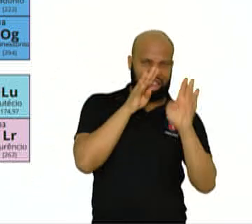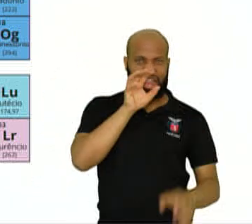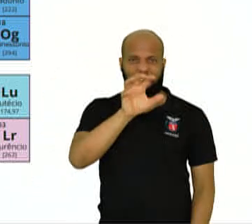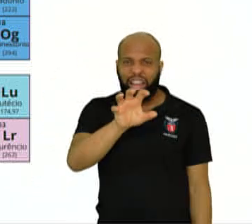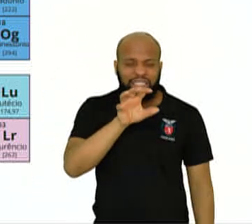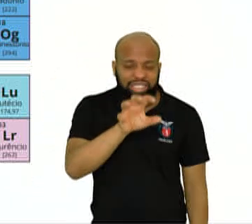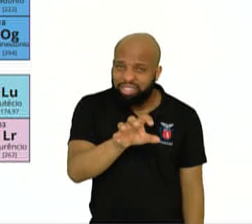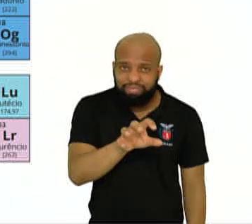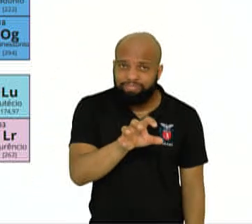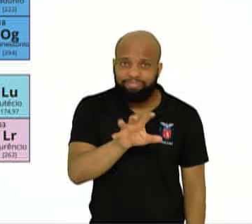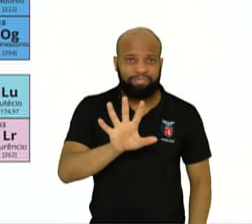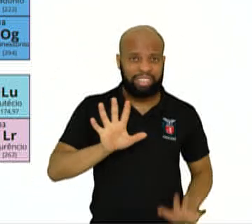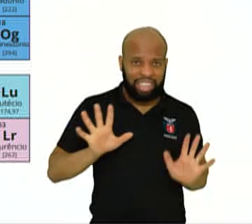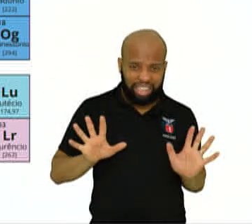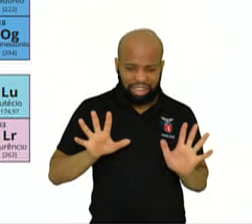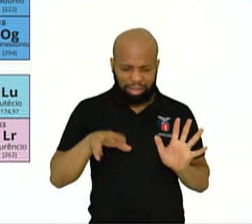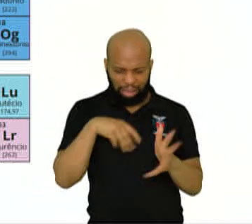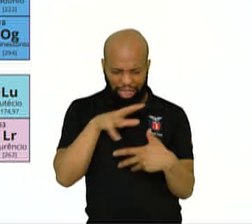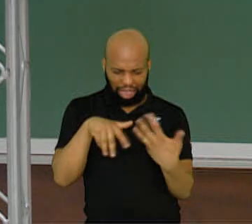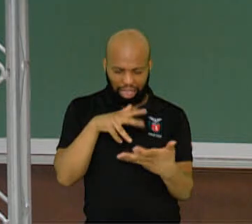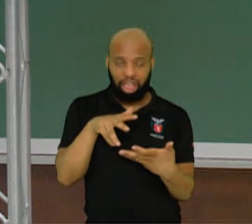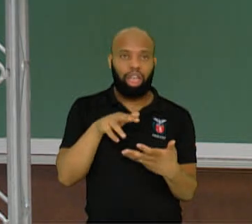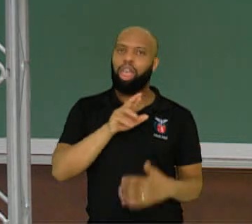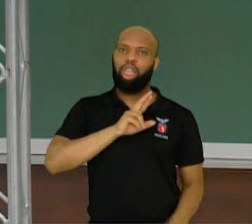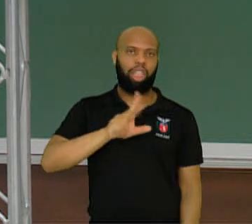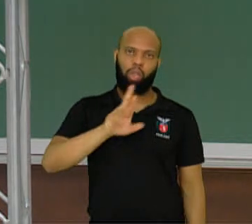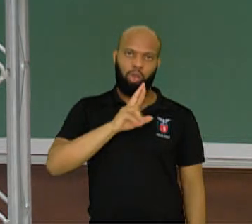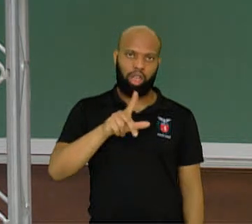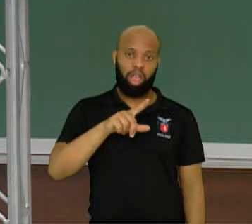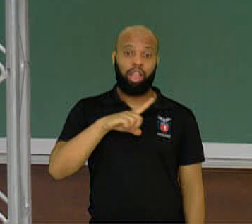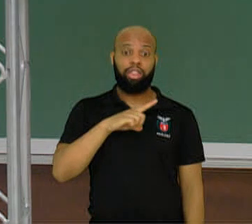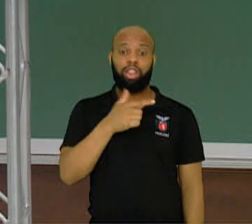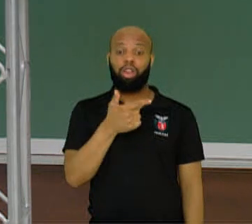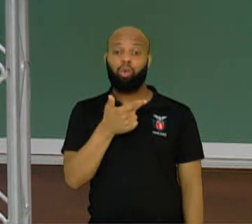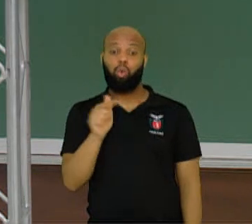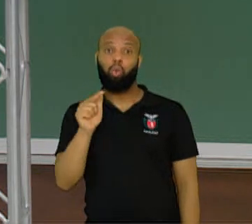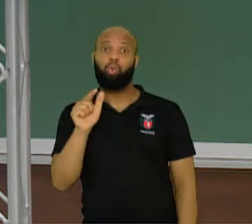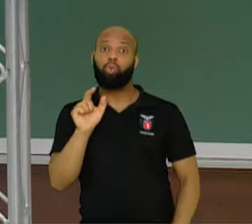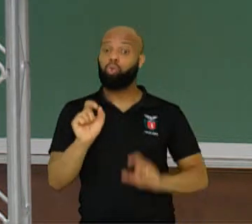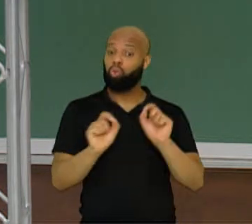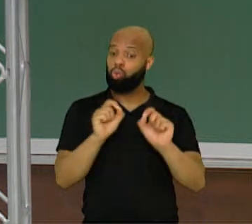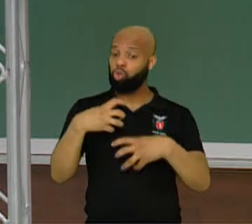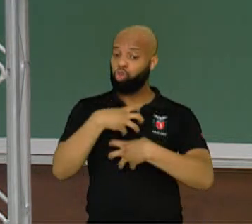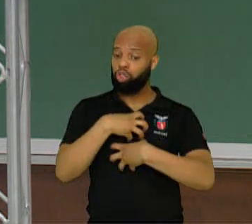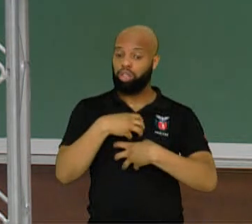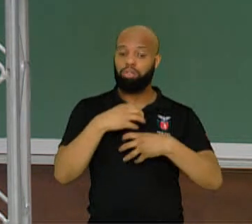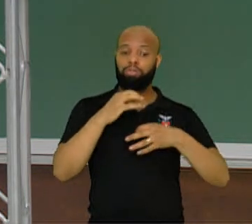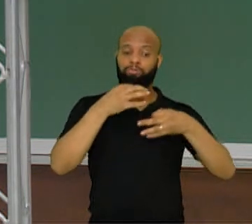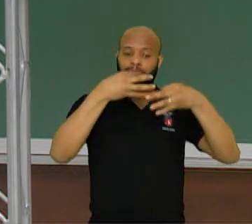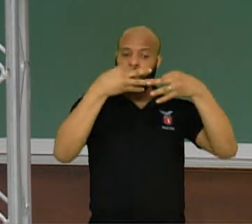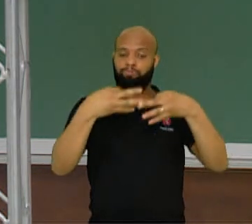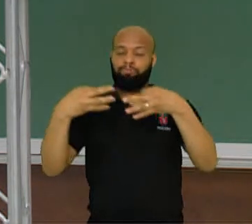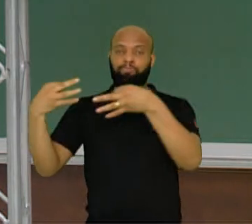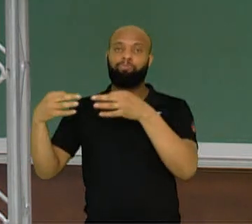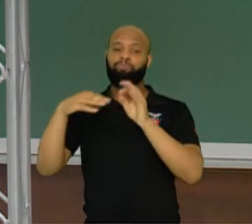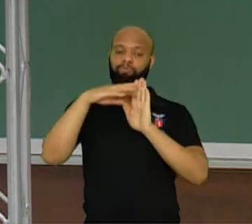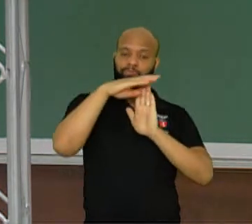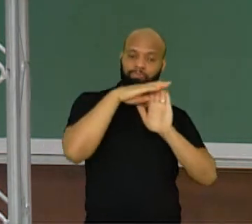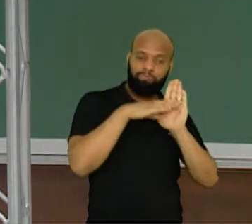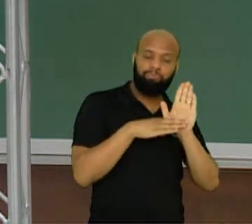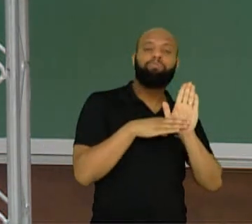outro lado. Será que é uma bagunça? Não, tem uma organização, tem uma regra a ser